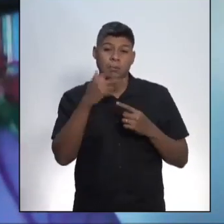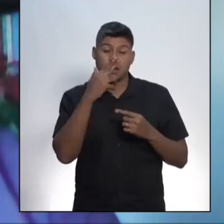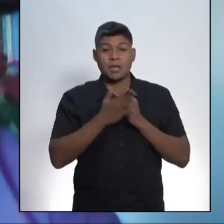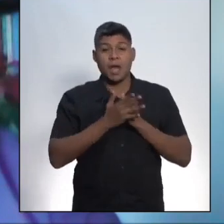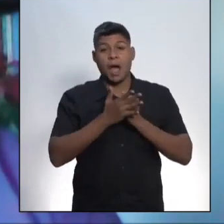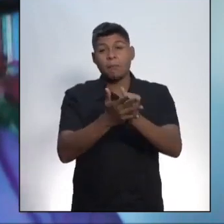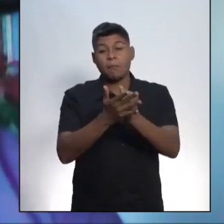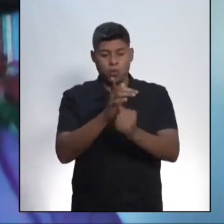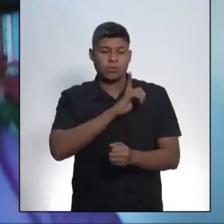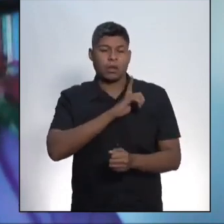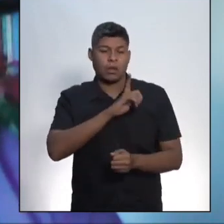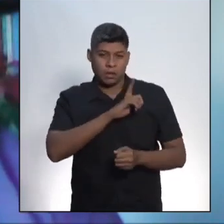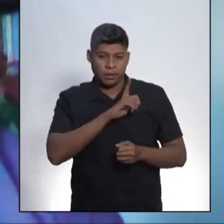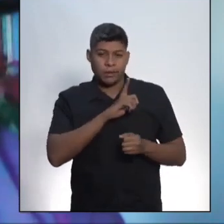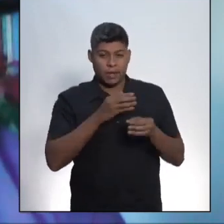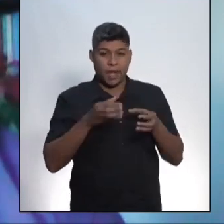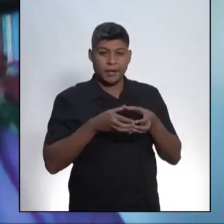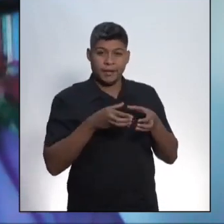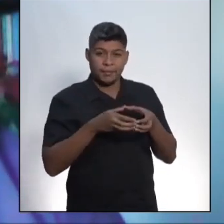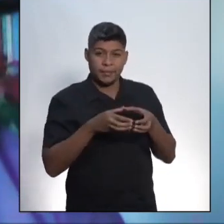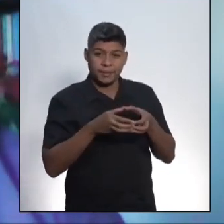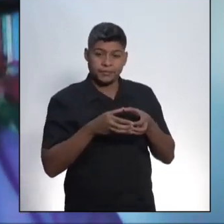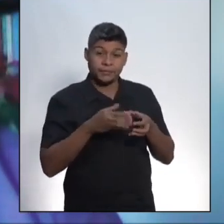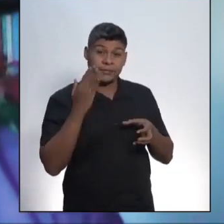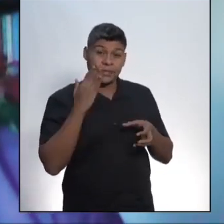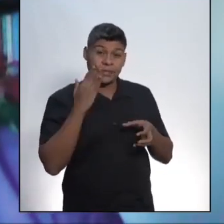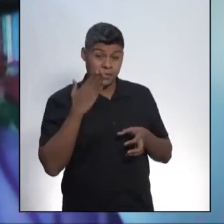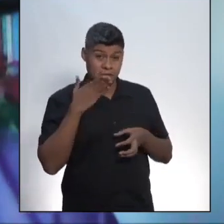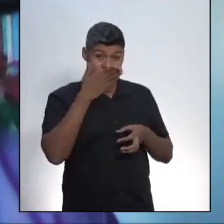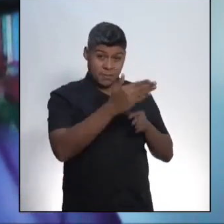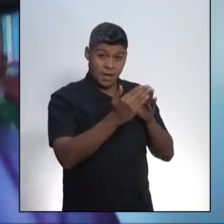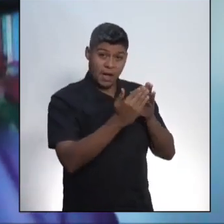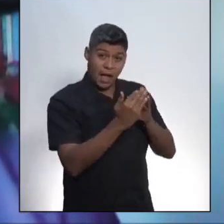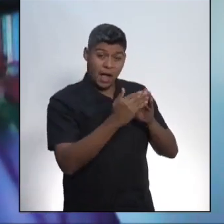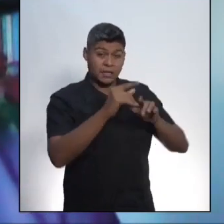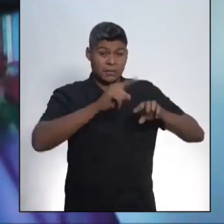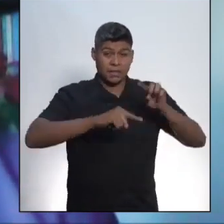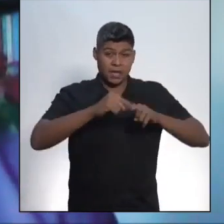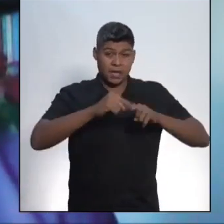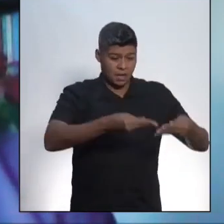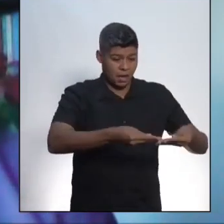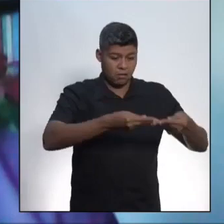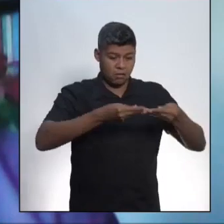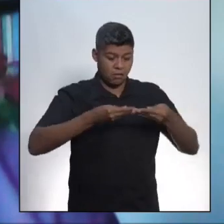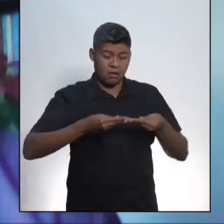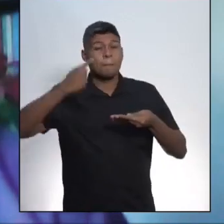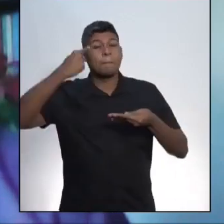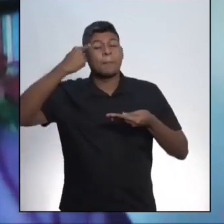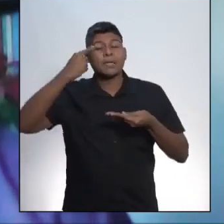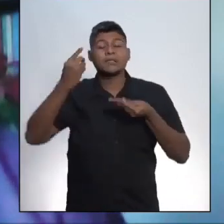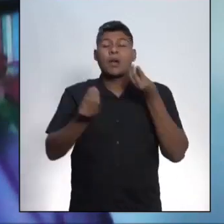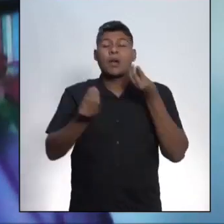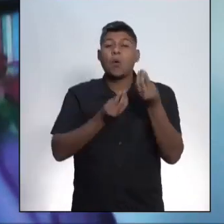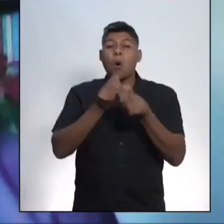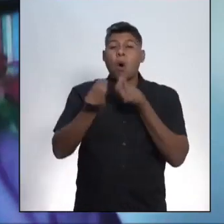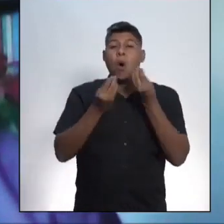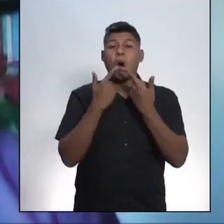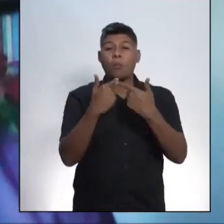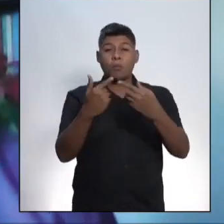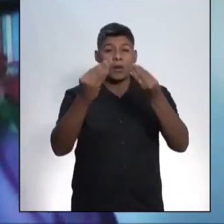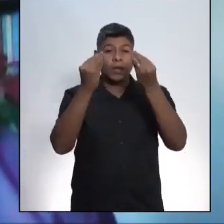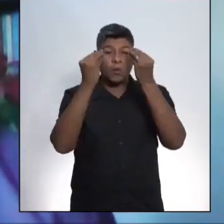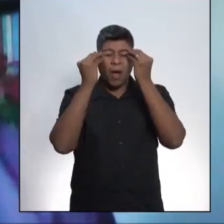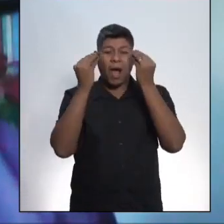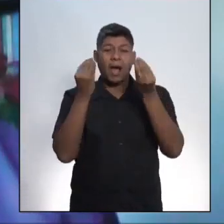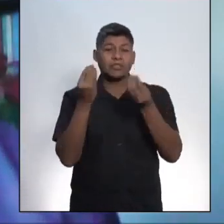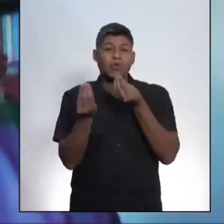apoio, né, da equipe. Mas vir para casa, trazer o material e começar a pensar numa nova linguagem, numa nova